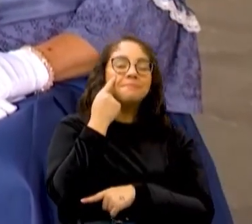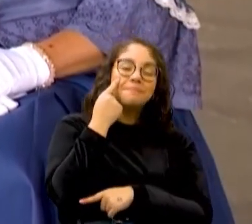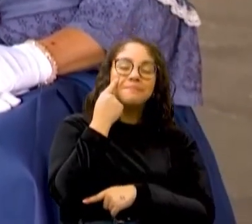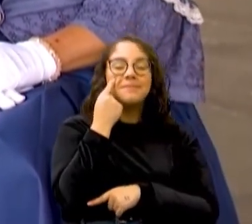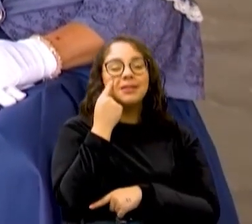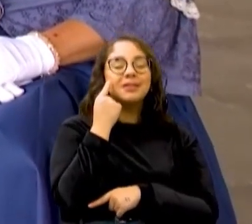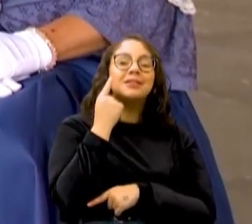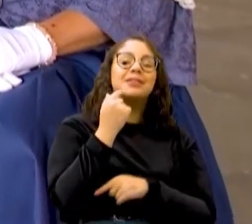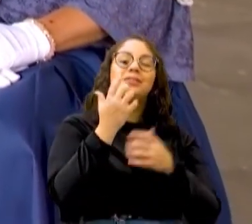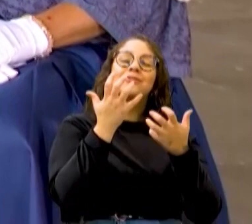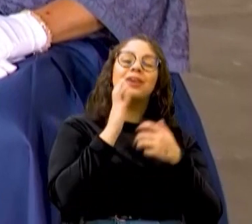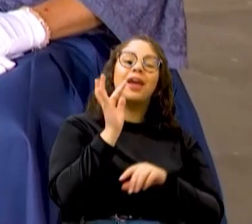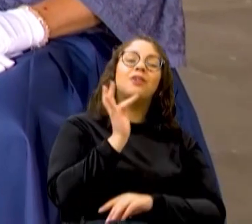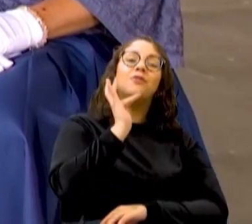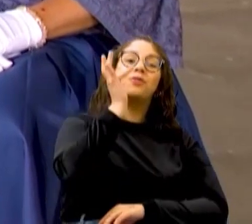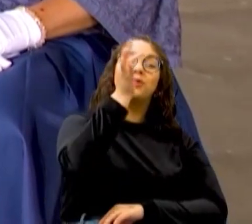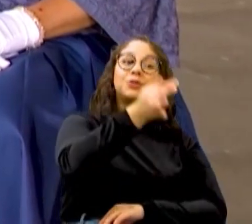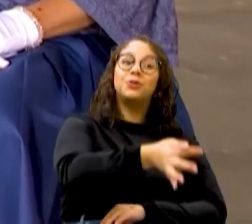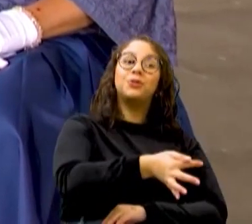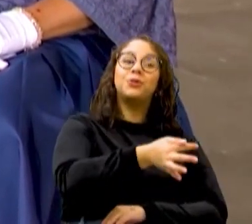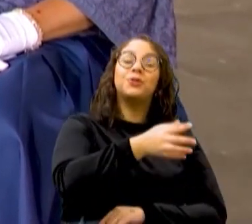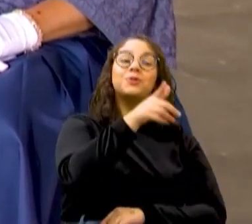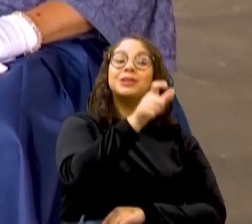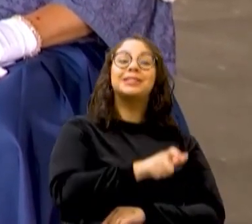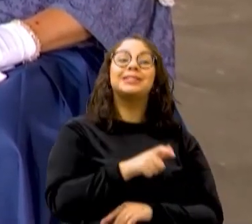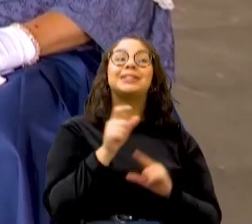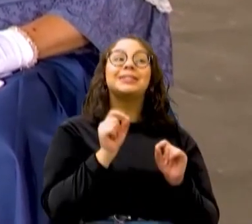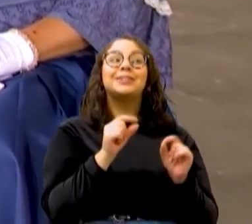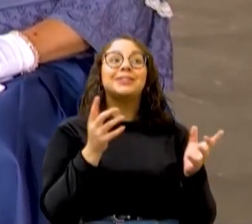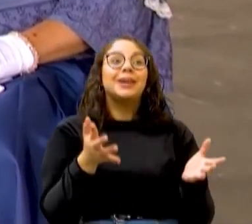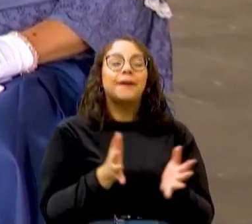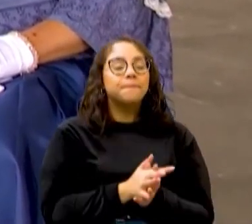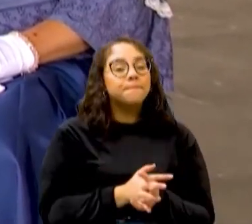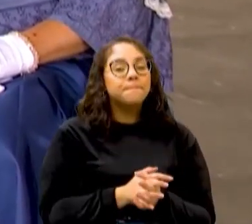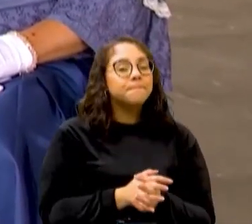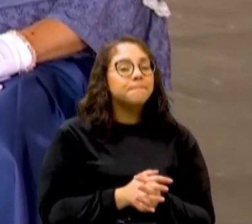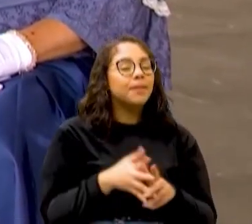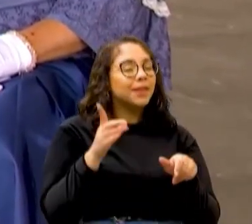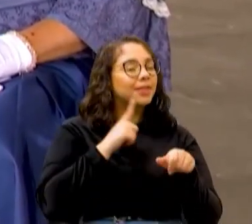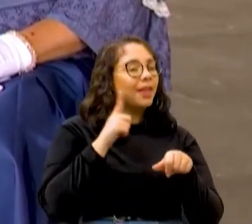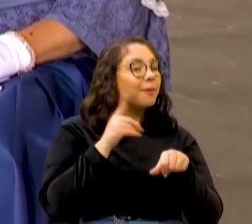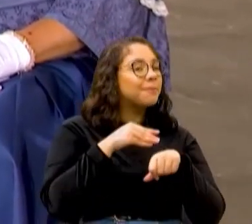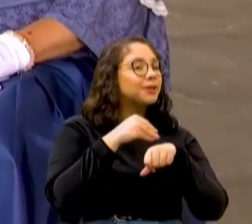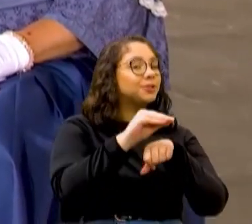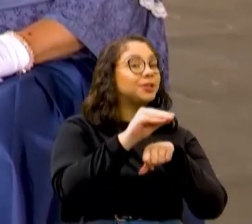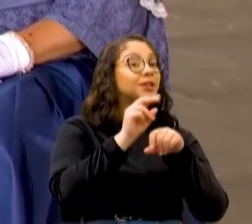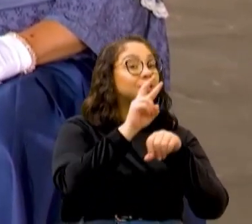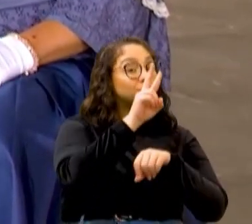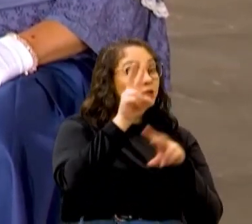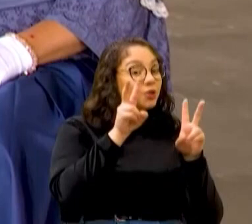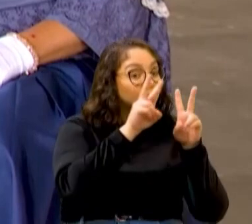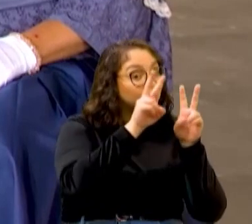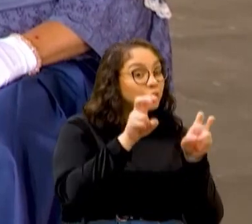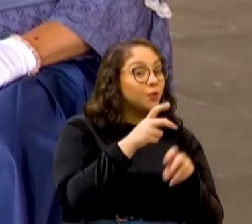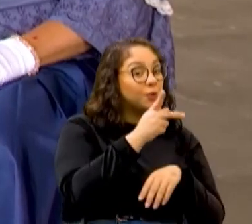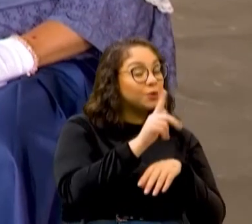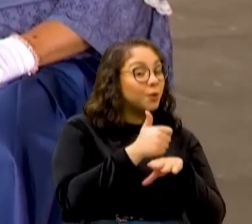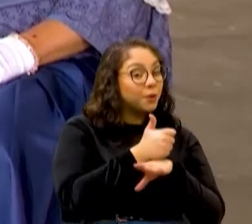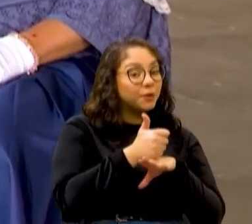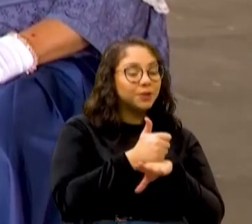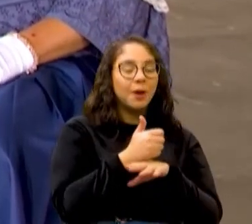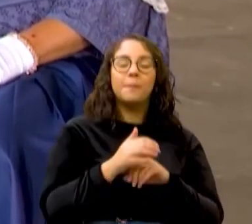ainda o que eu quero ser quando crescer né O que que você diria referente a sua